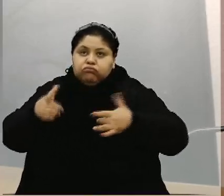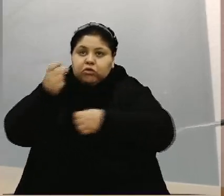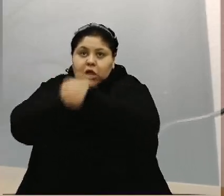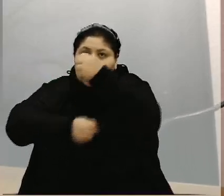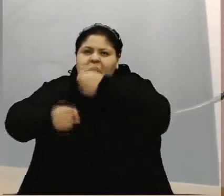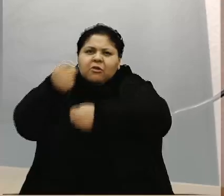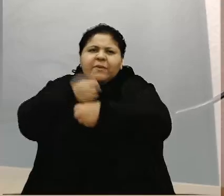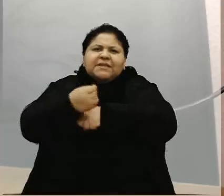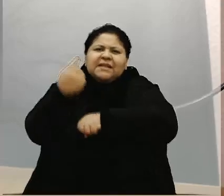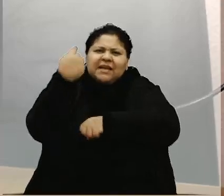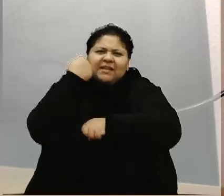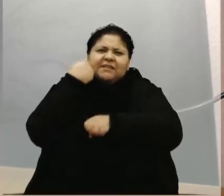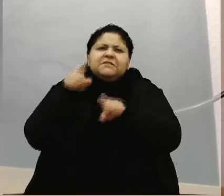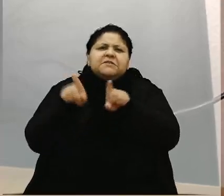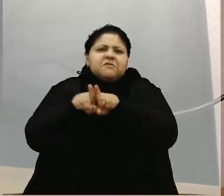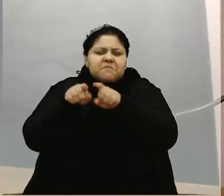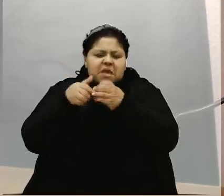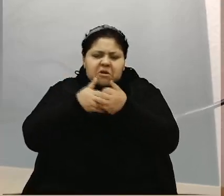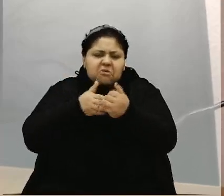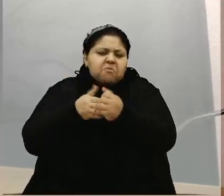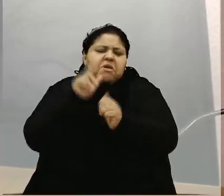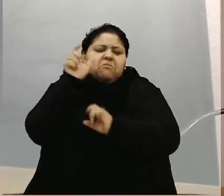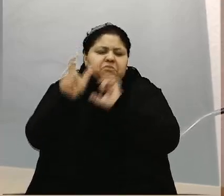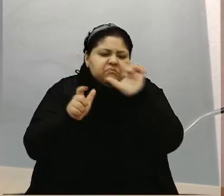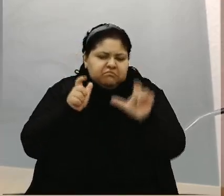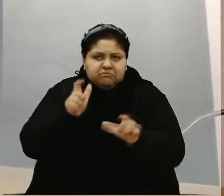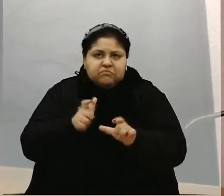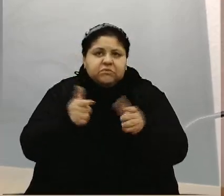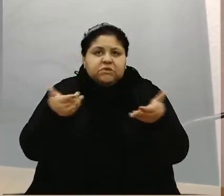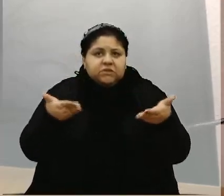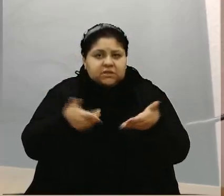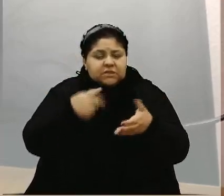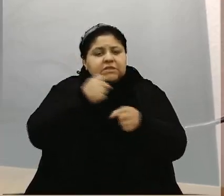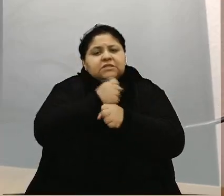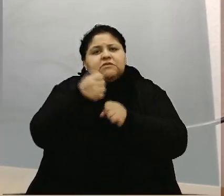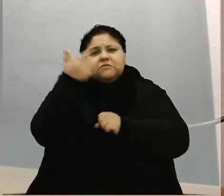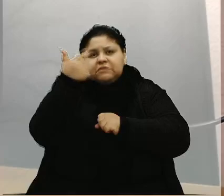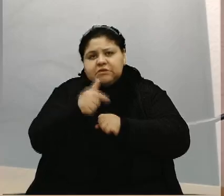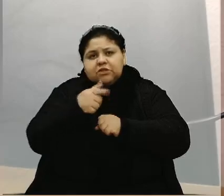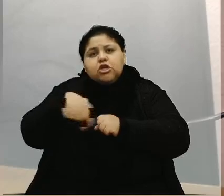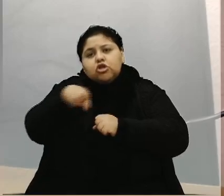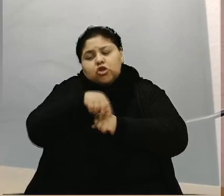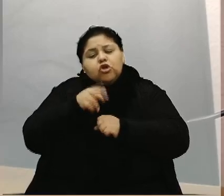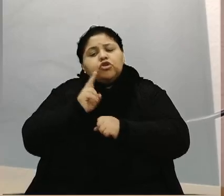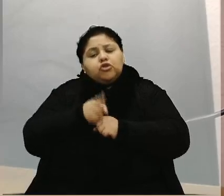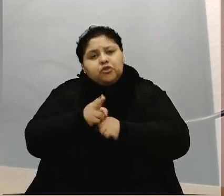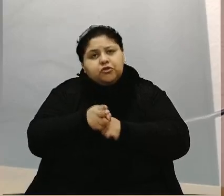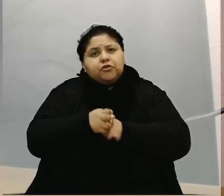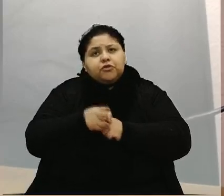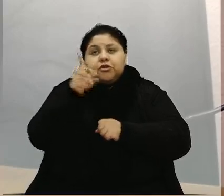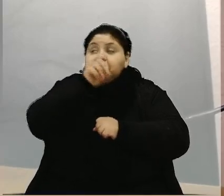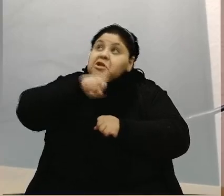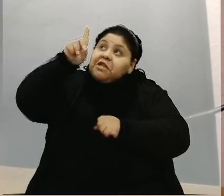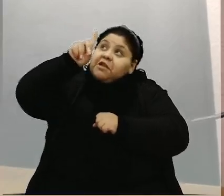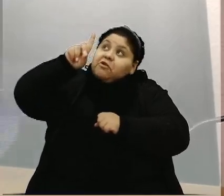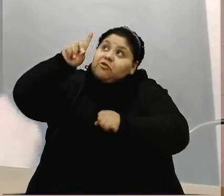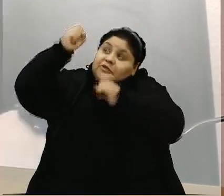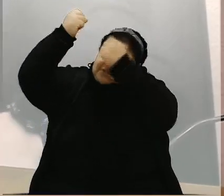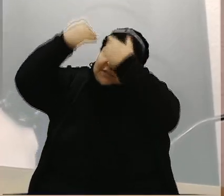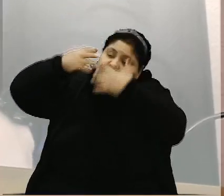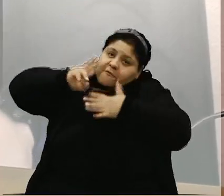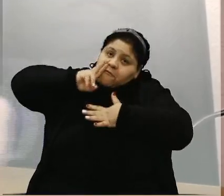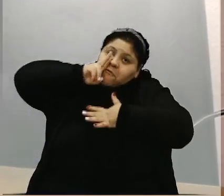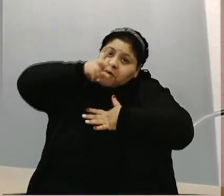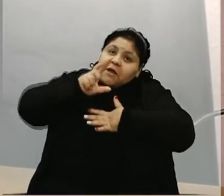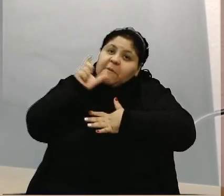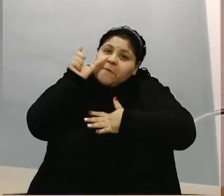enchentes de novo ali, assistimos as pessoas, né, e esse ano novamente nós não vamos parar. enquanto o Senhor nos der força, porque na palavra do Senhor